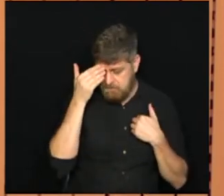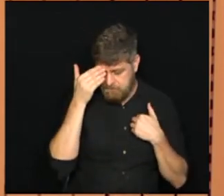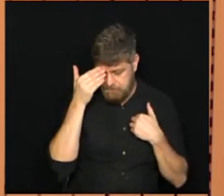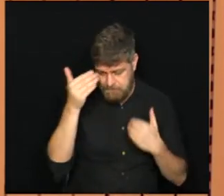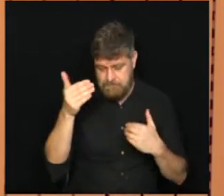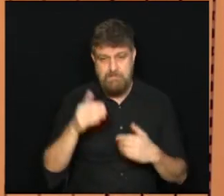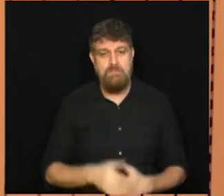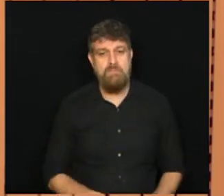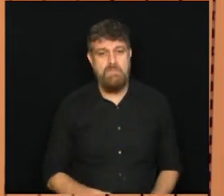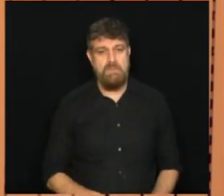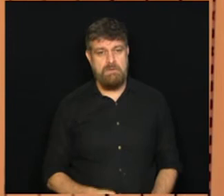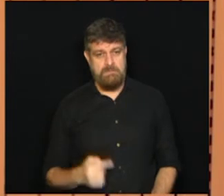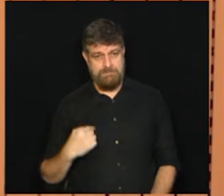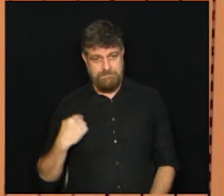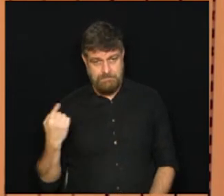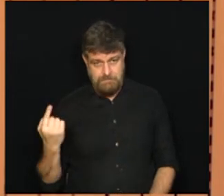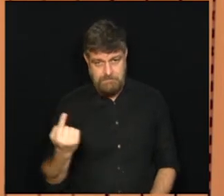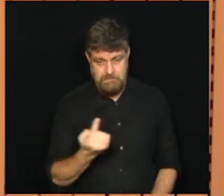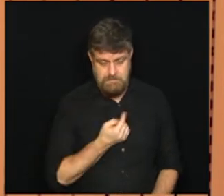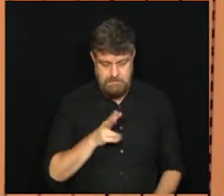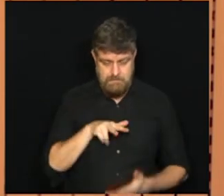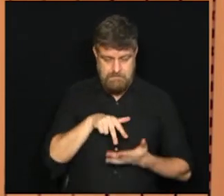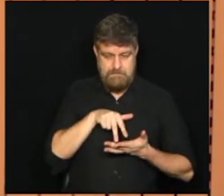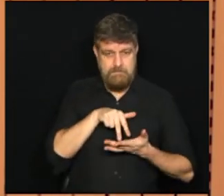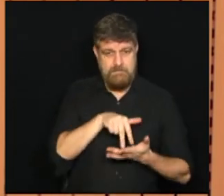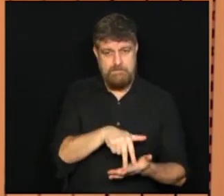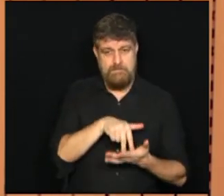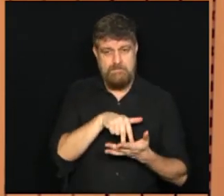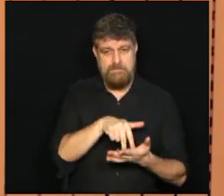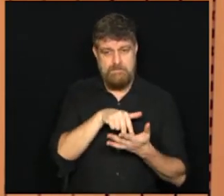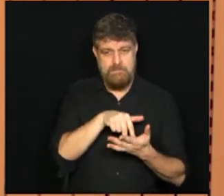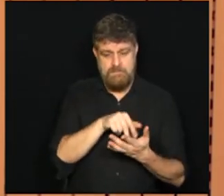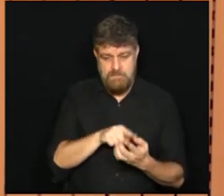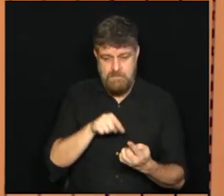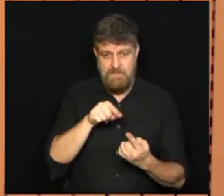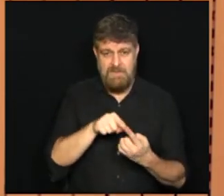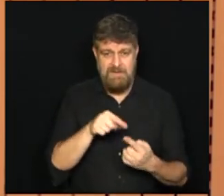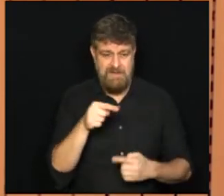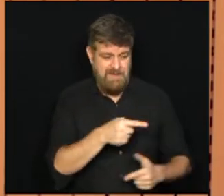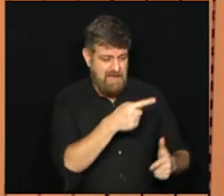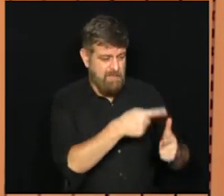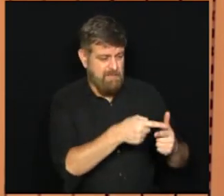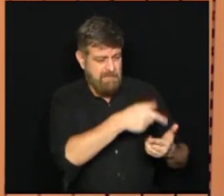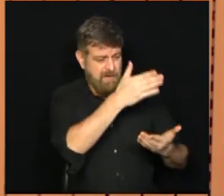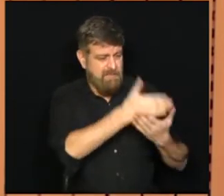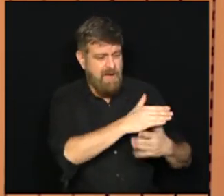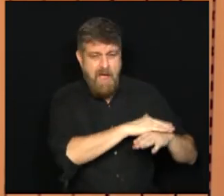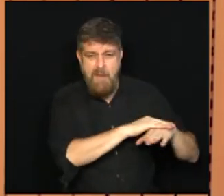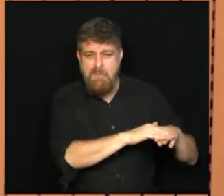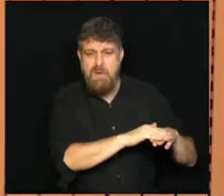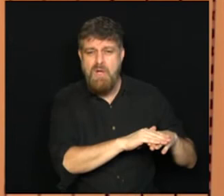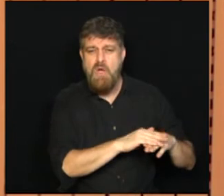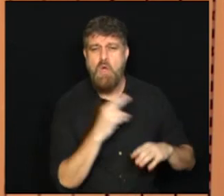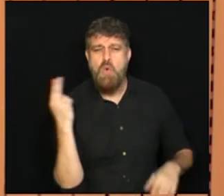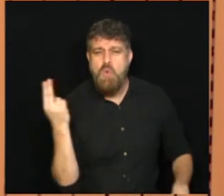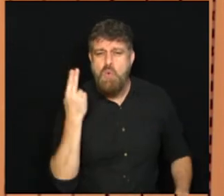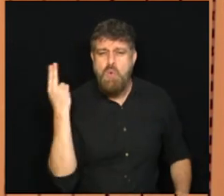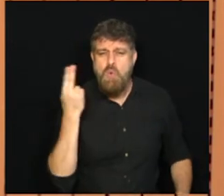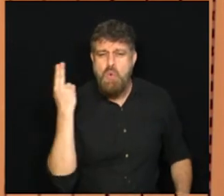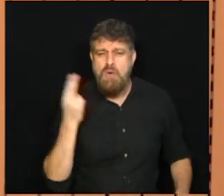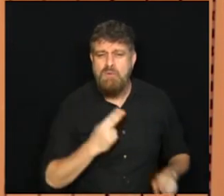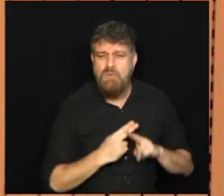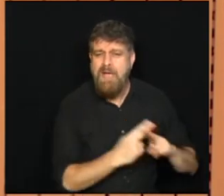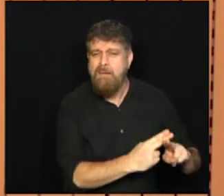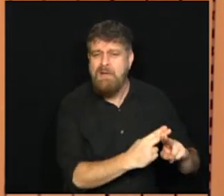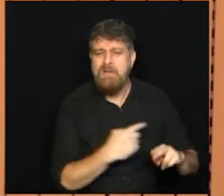a gente está aqui para justamente que esse tipo de coisa não aconteça mais. A gente está aqui nessa comissão para que a